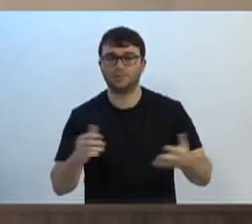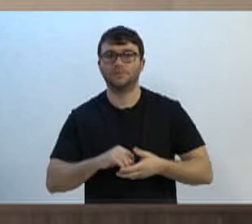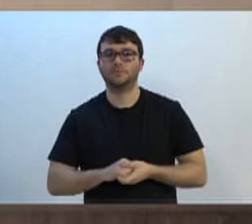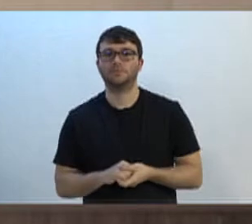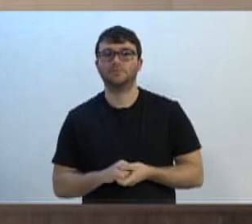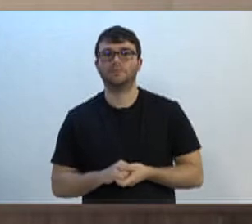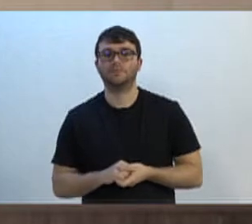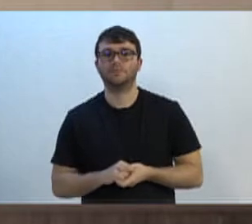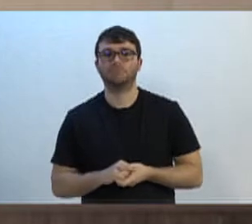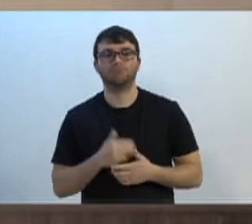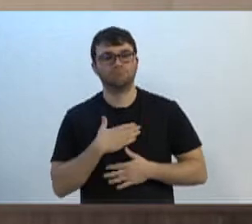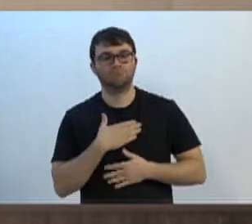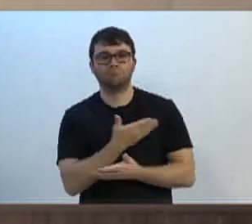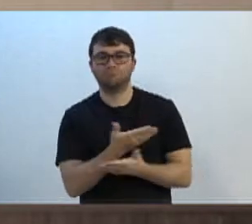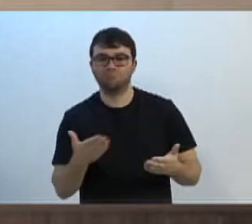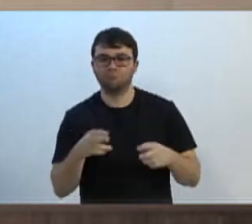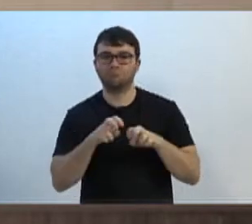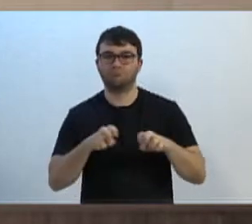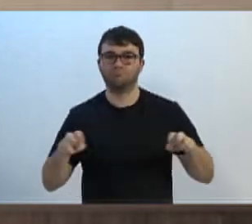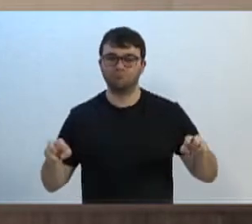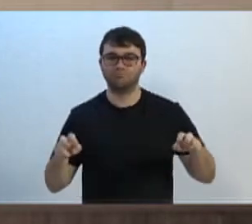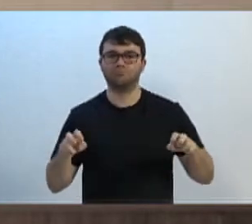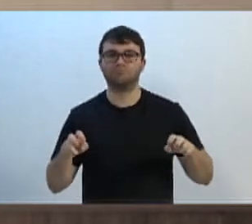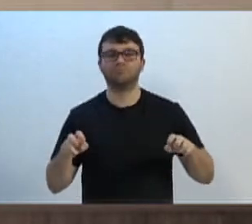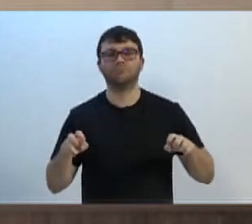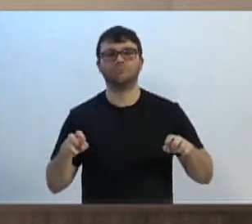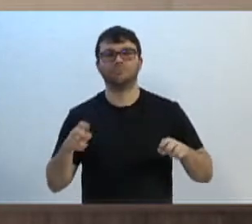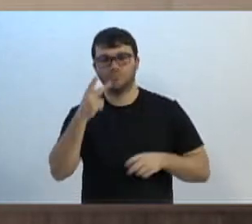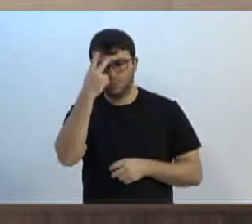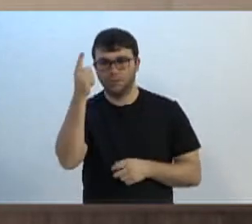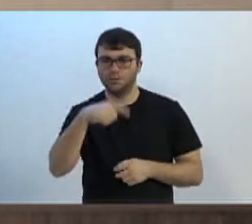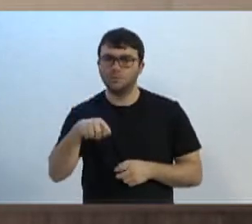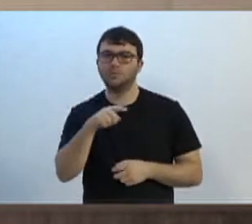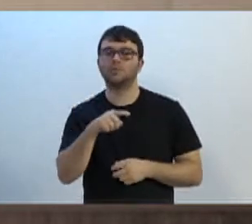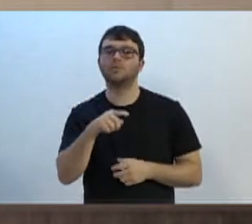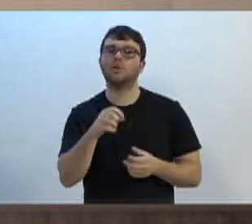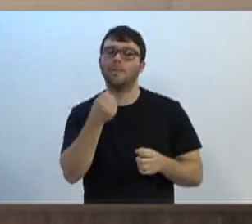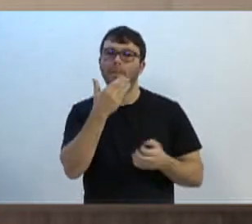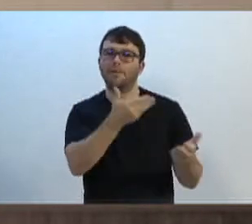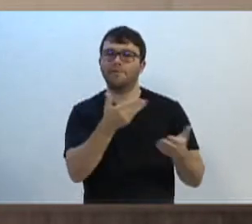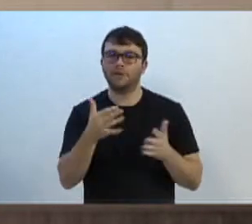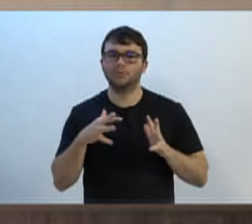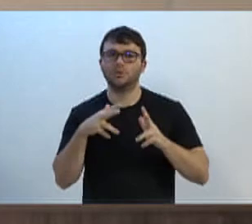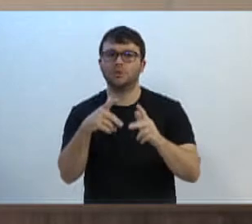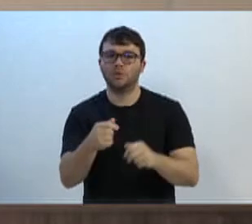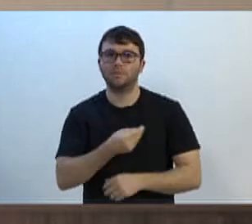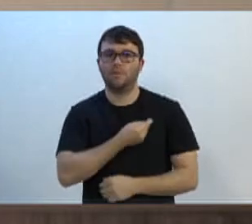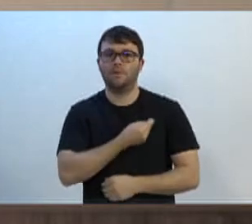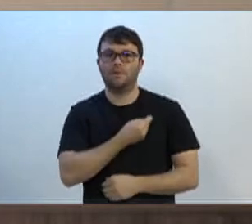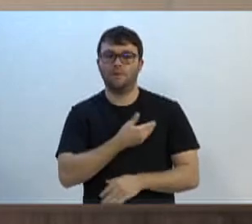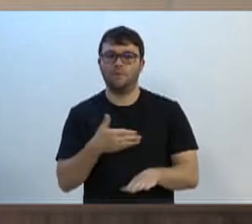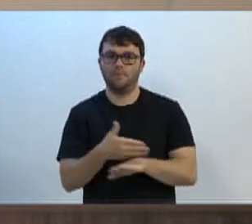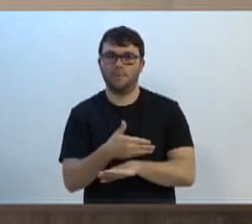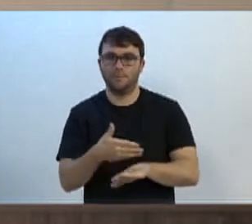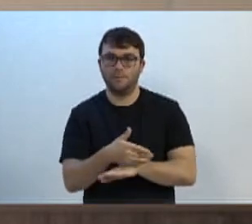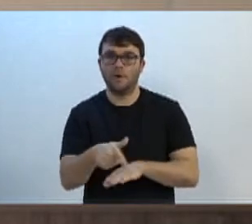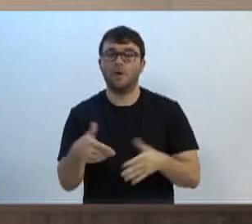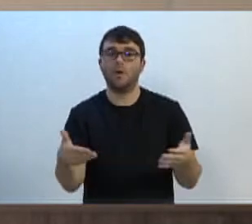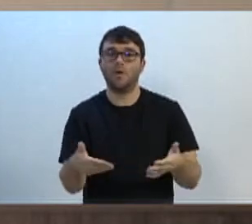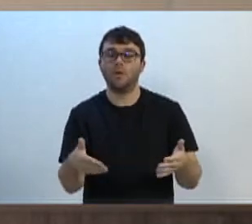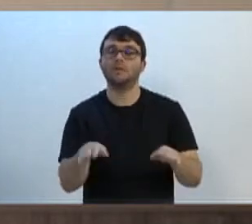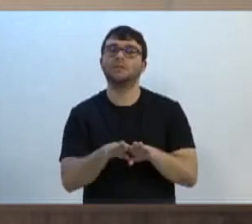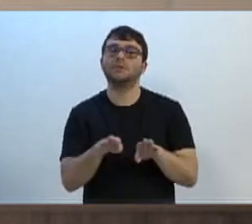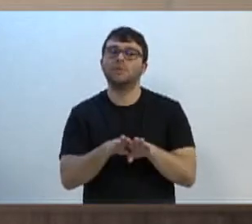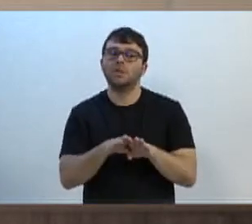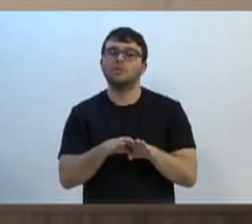saudando a mesa diretoras autoridades presentes estendendo as boas-vindas a todos que nos acompanham no plenário desta casa e aqui nos